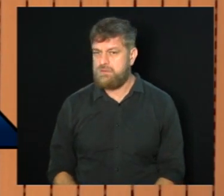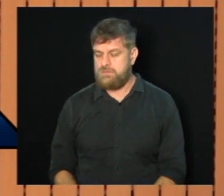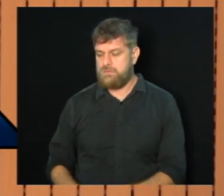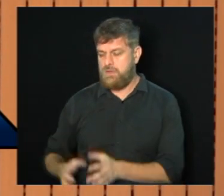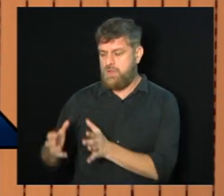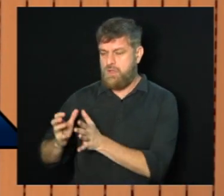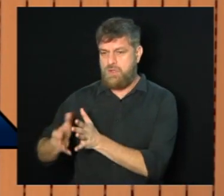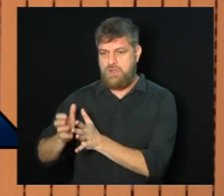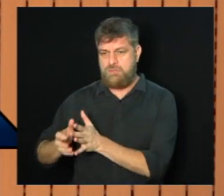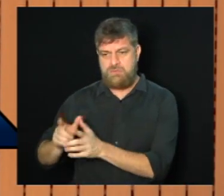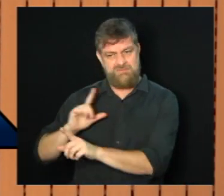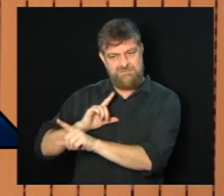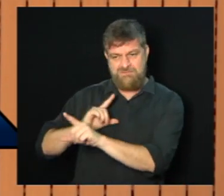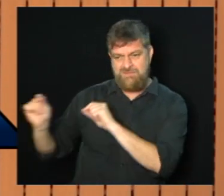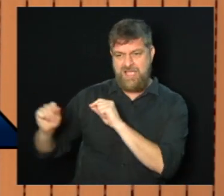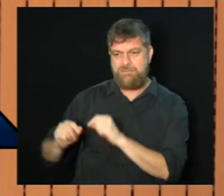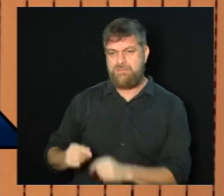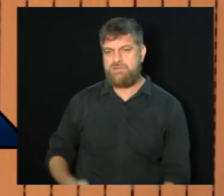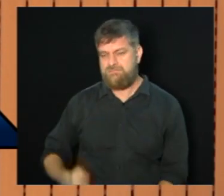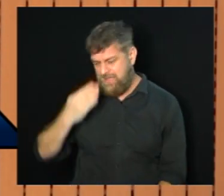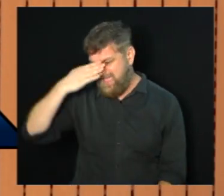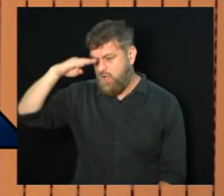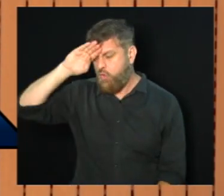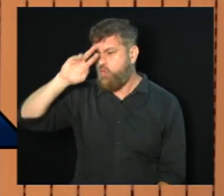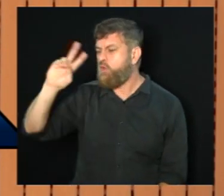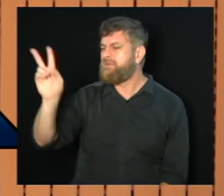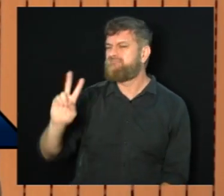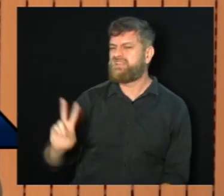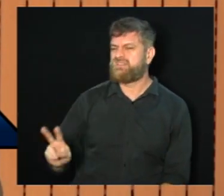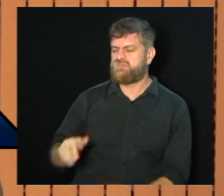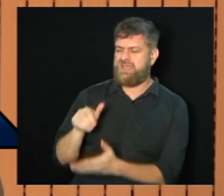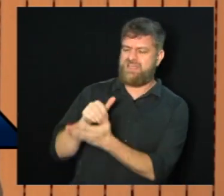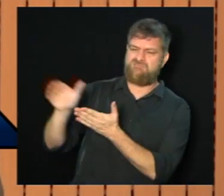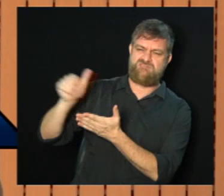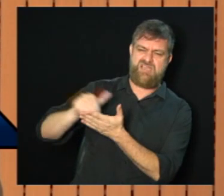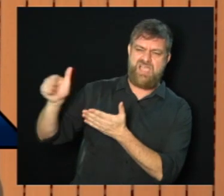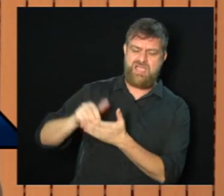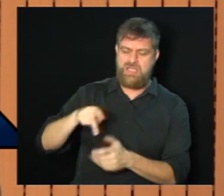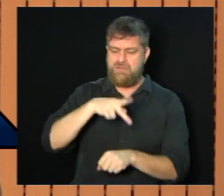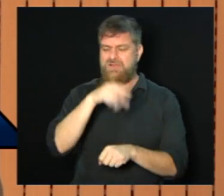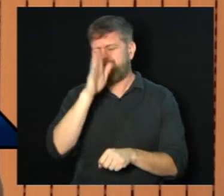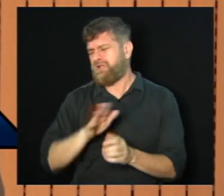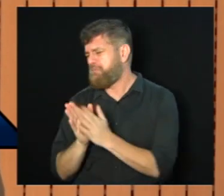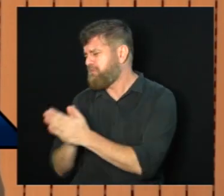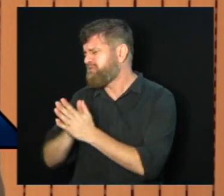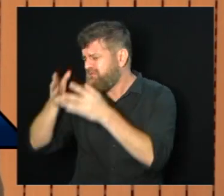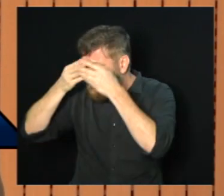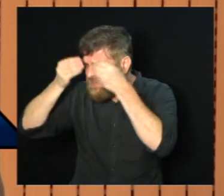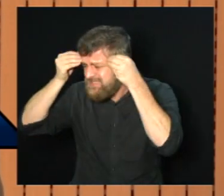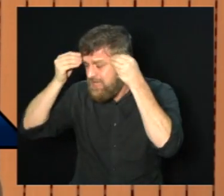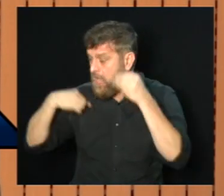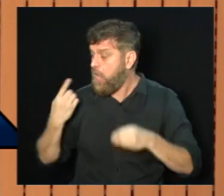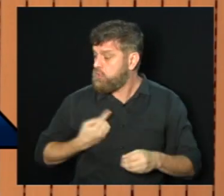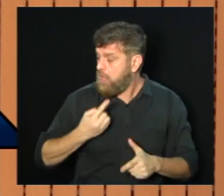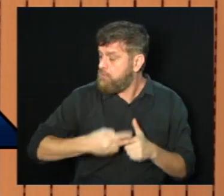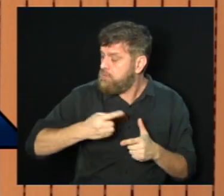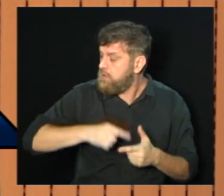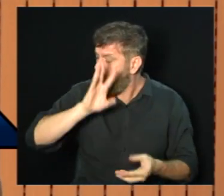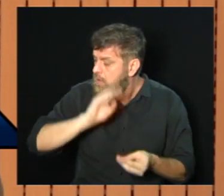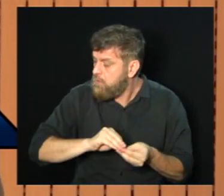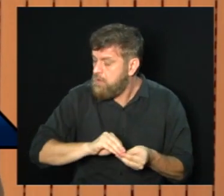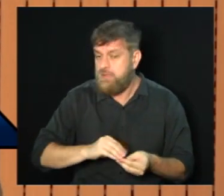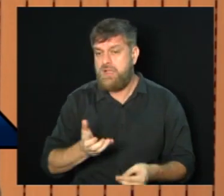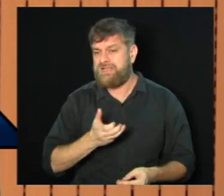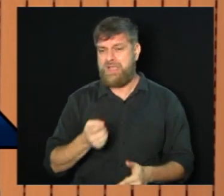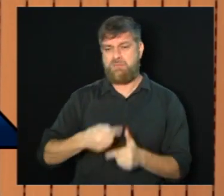Esquerda, pega a mala e vai para Cuba, vai para Venezuela. Mas esquece o Brasil. O Brasil quer solução. O Brasil não